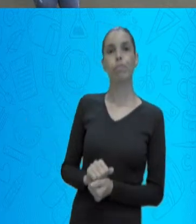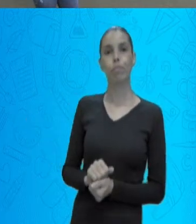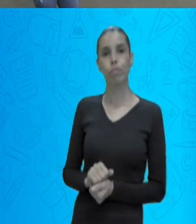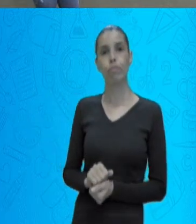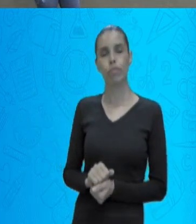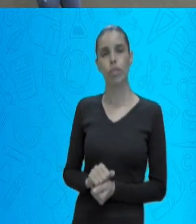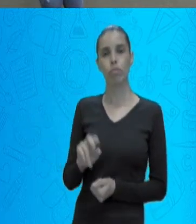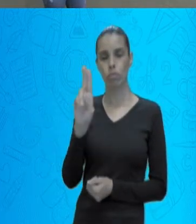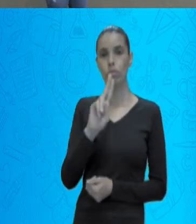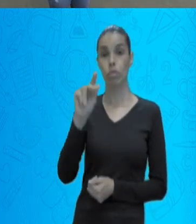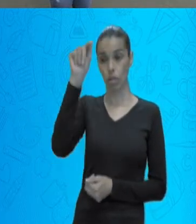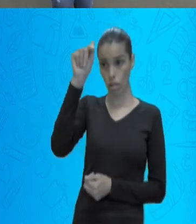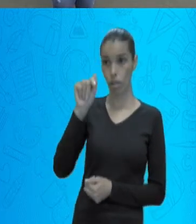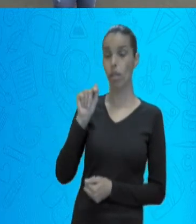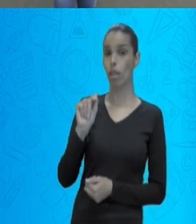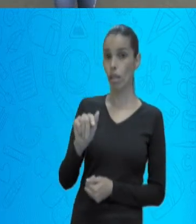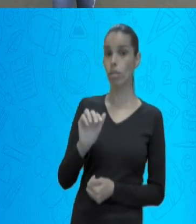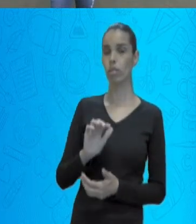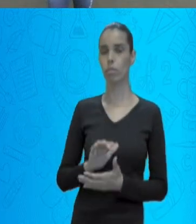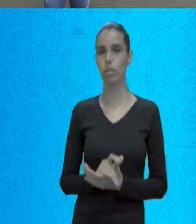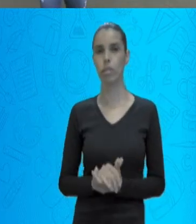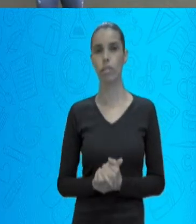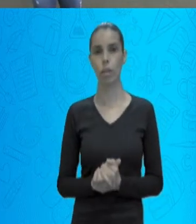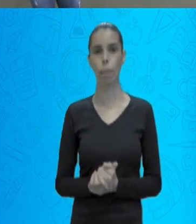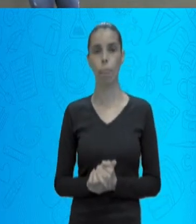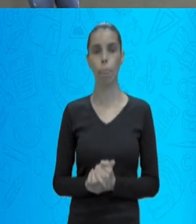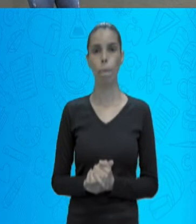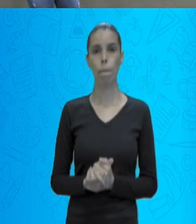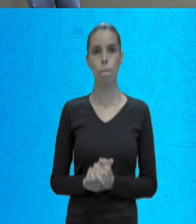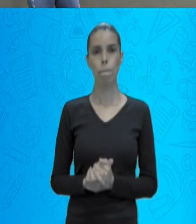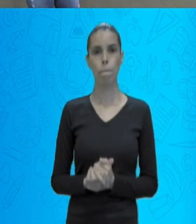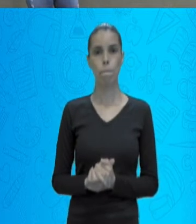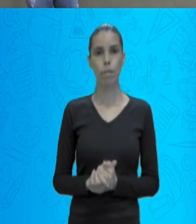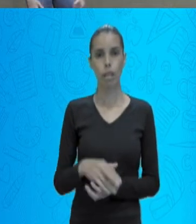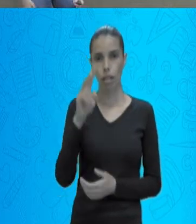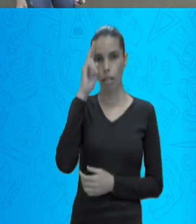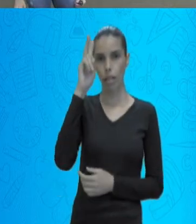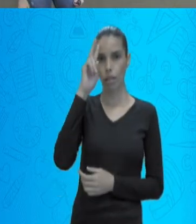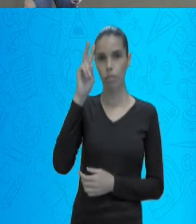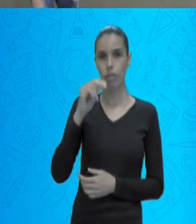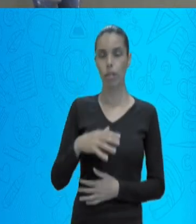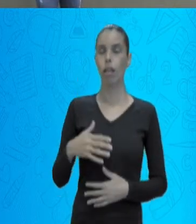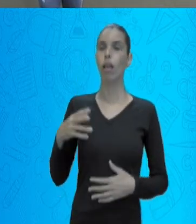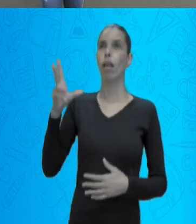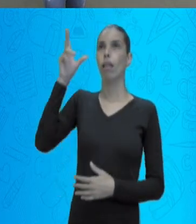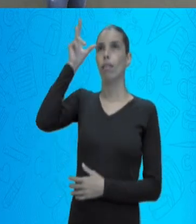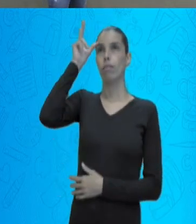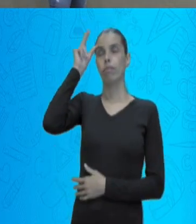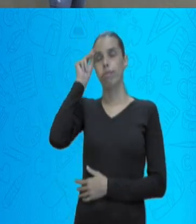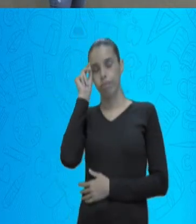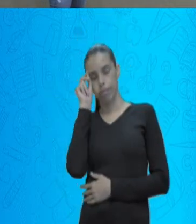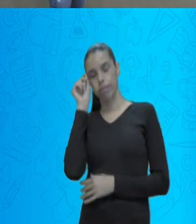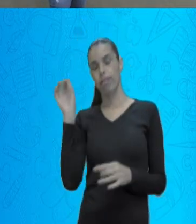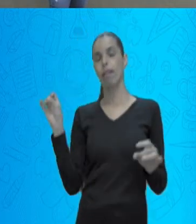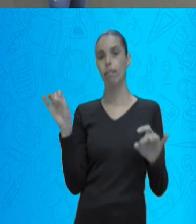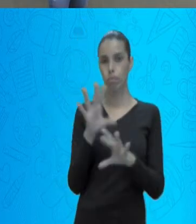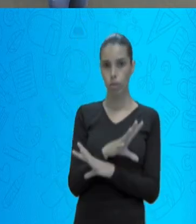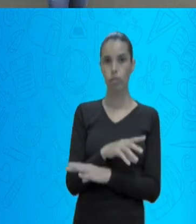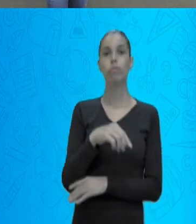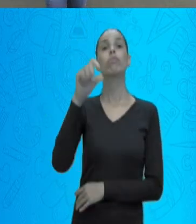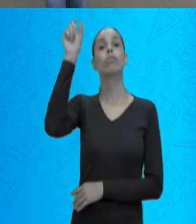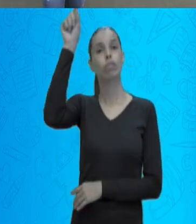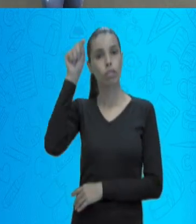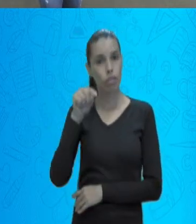o ponto de exclamação. Sabe aquele famoso, ufa, acabou?